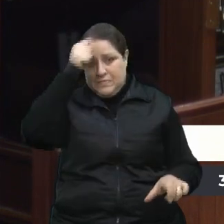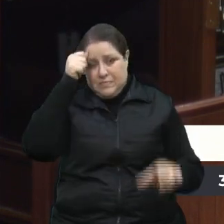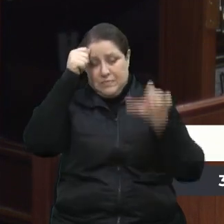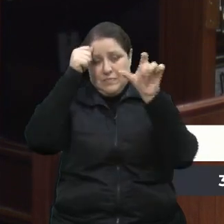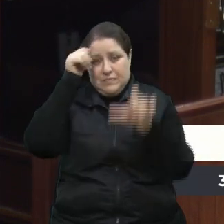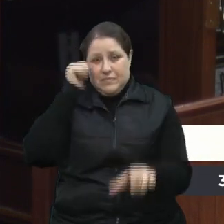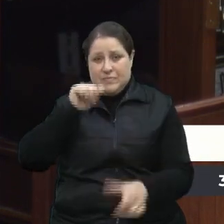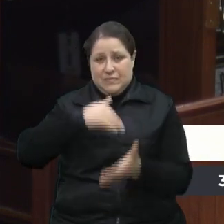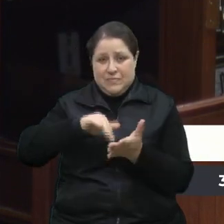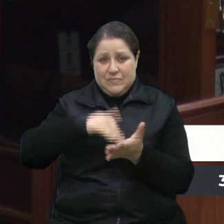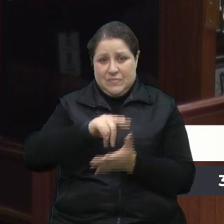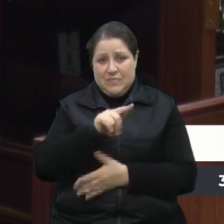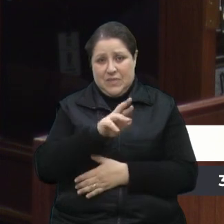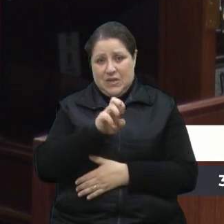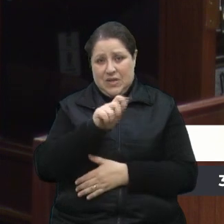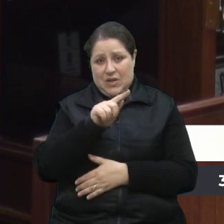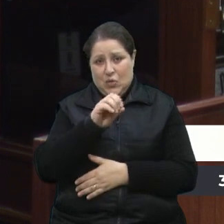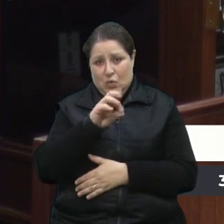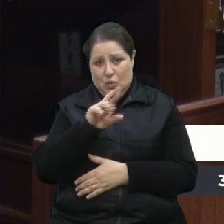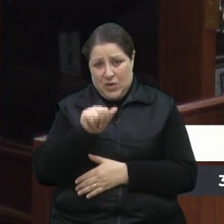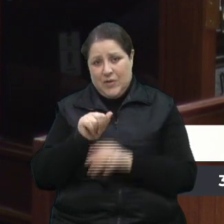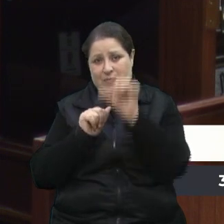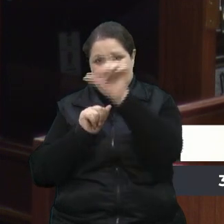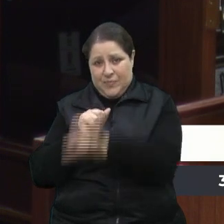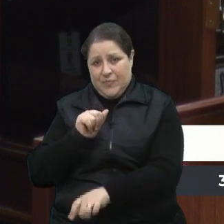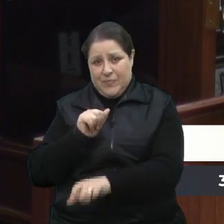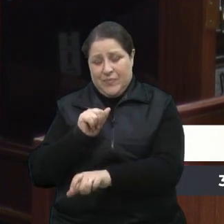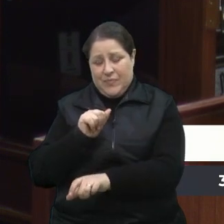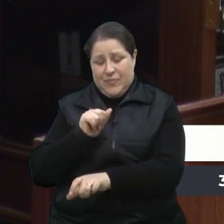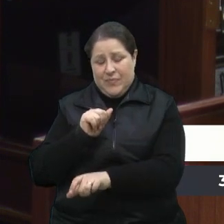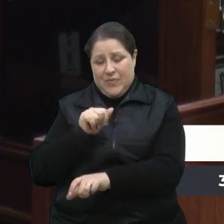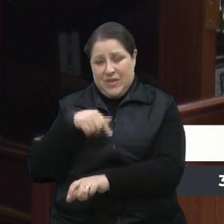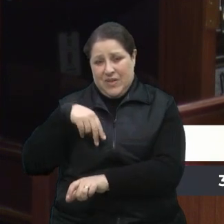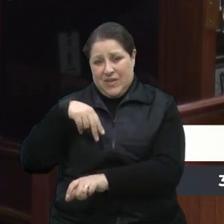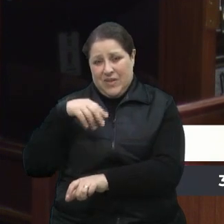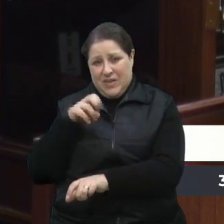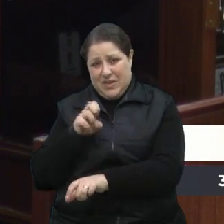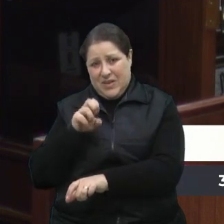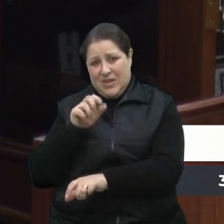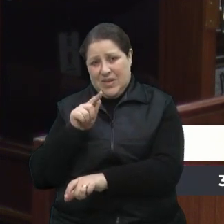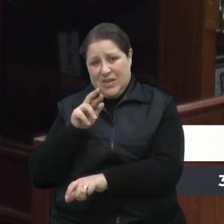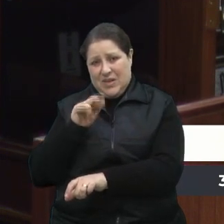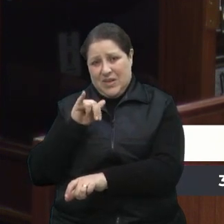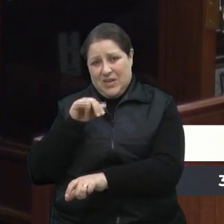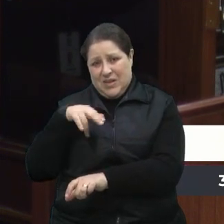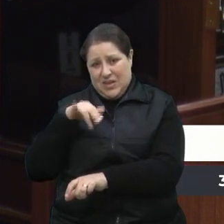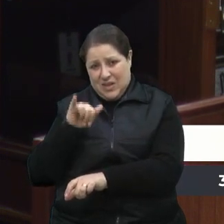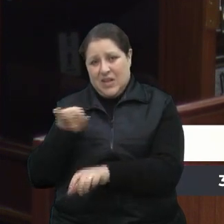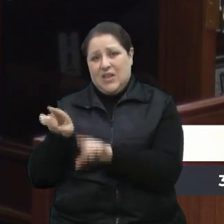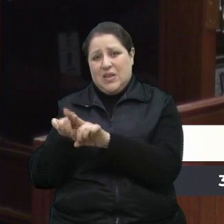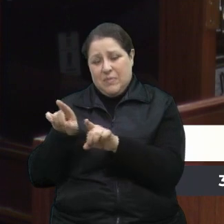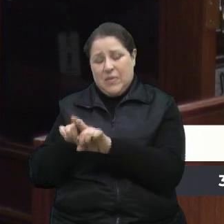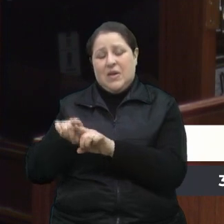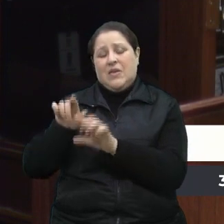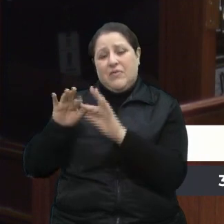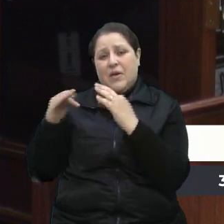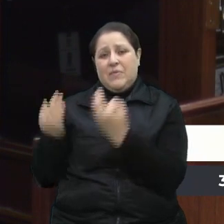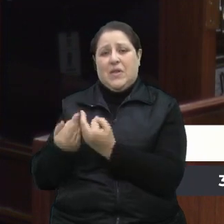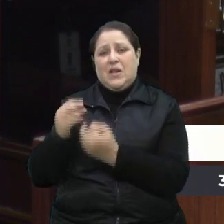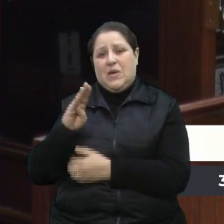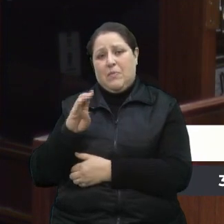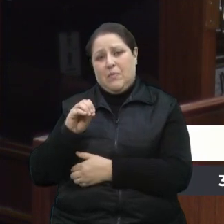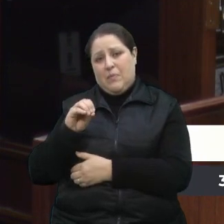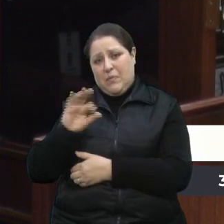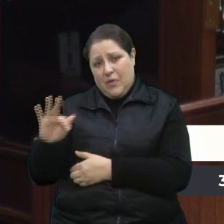egrégora a secretária Negrini e a família Bofe por ter juntos excelente trabalho